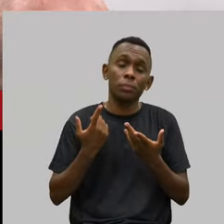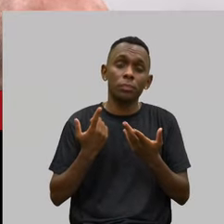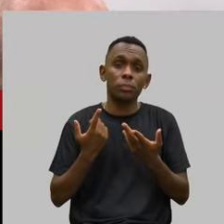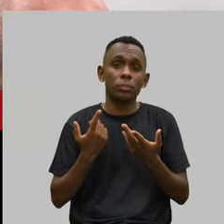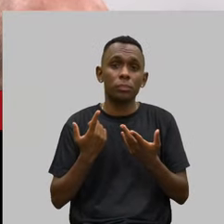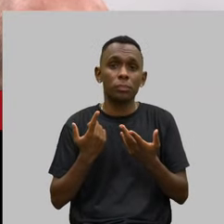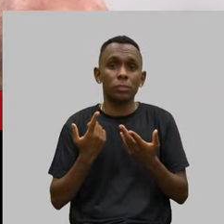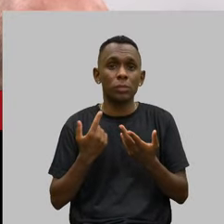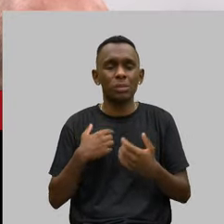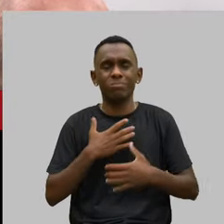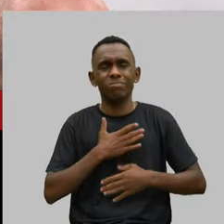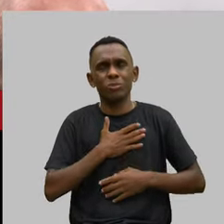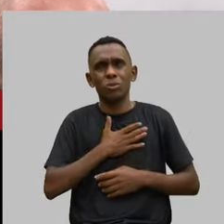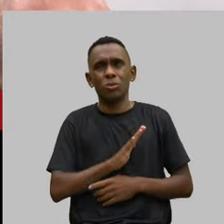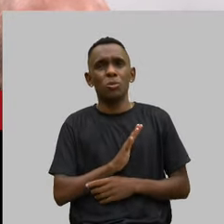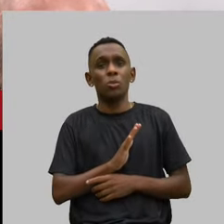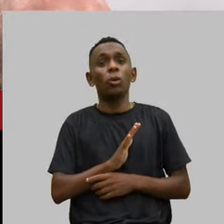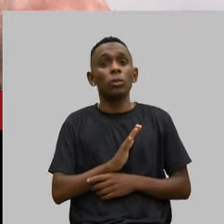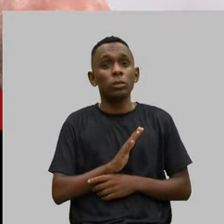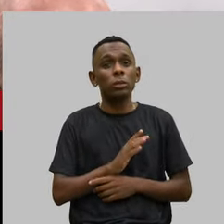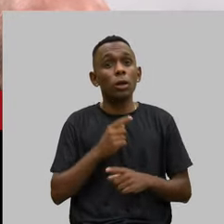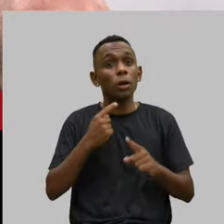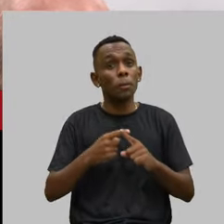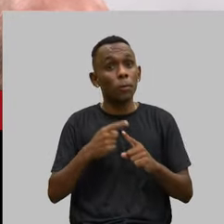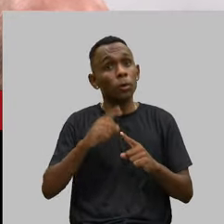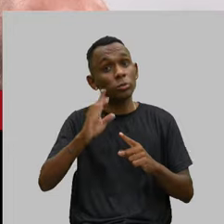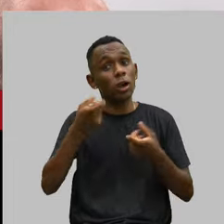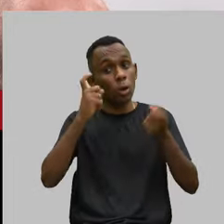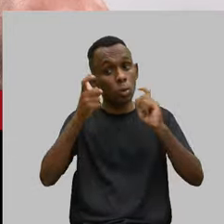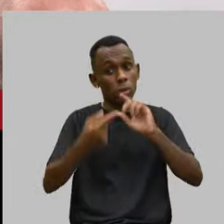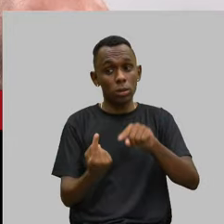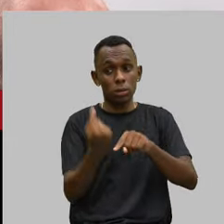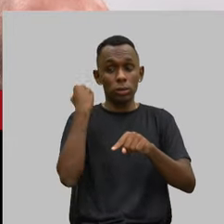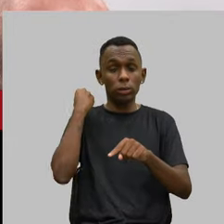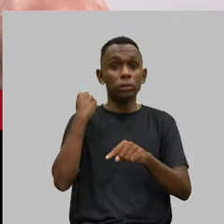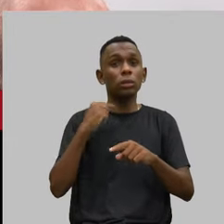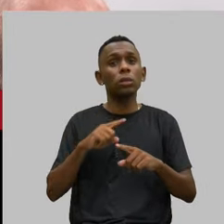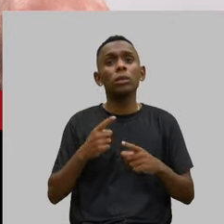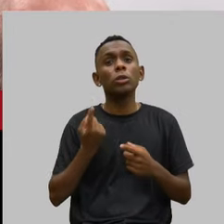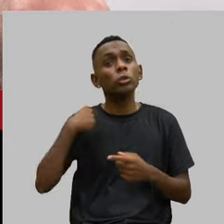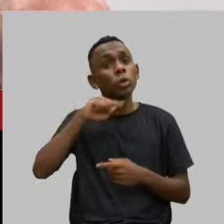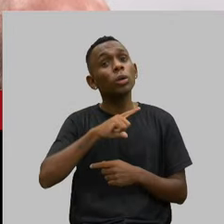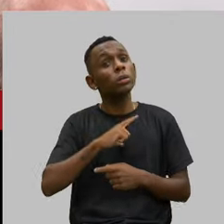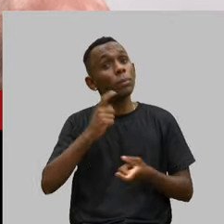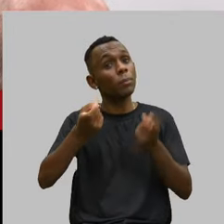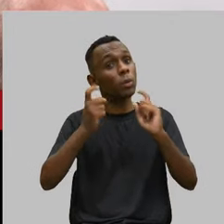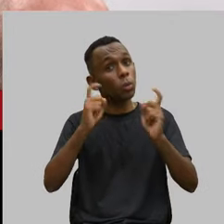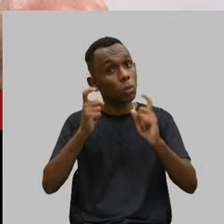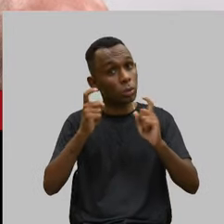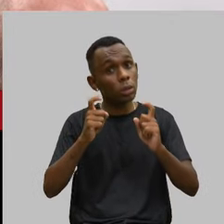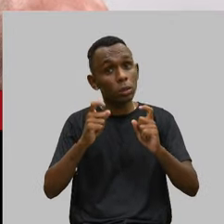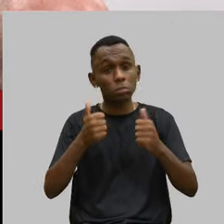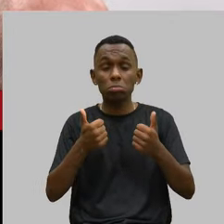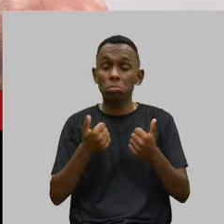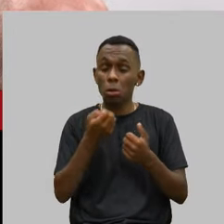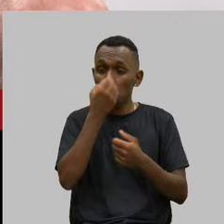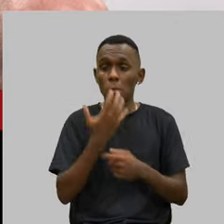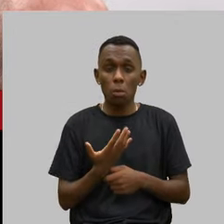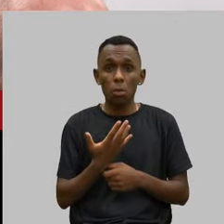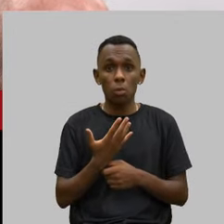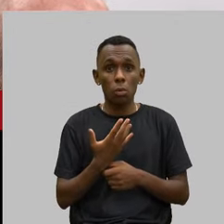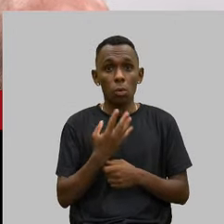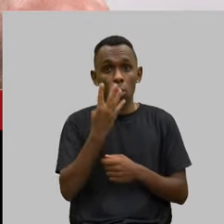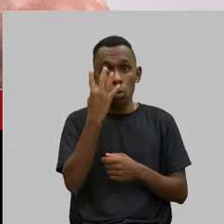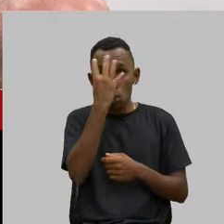a insatisfação do senhor foi colocada já na reunião anterior e que nós tivemos uma reunião anterior que acabou acontecendo mais de 4